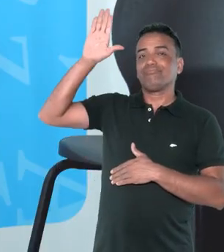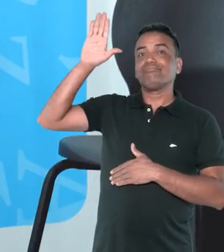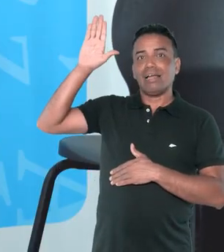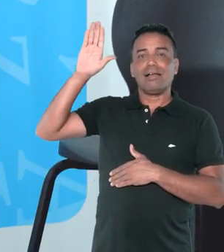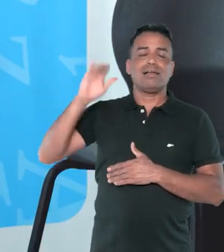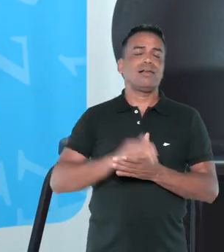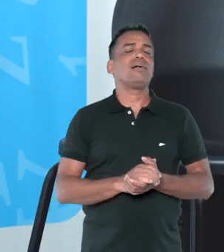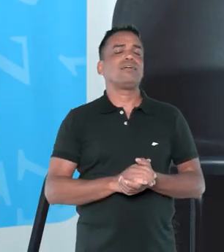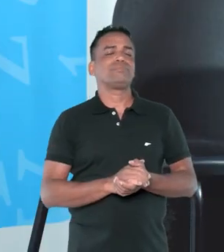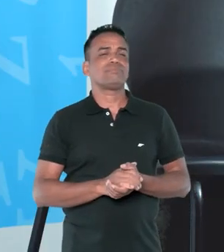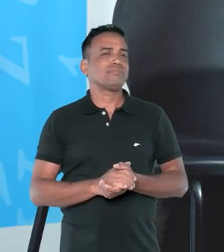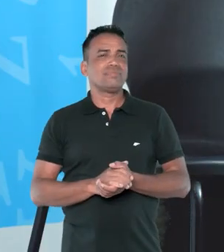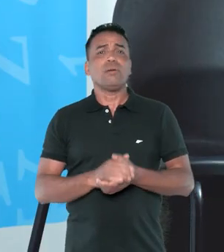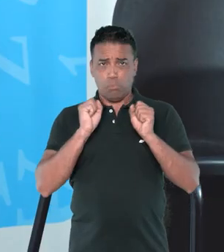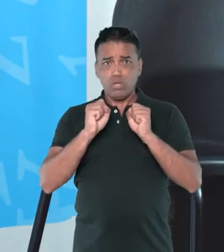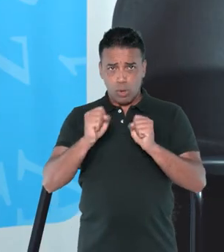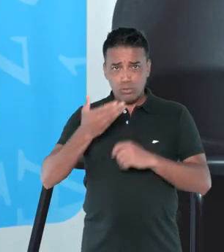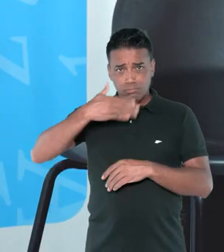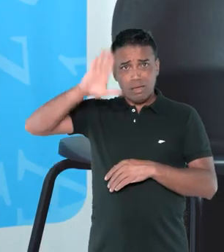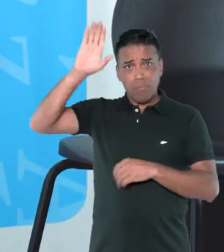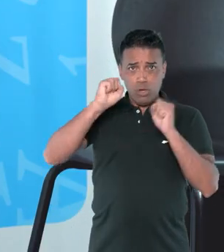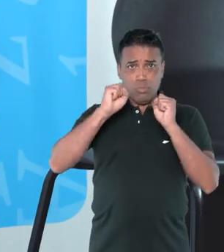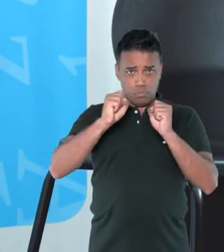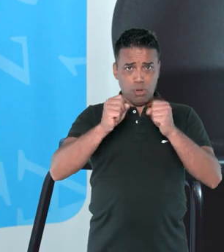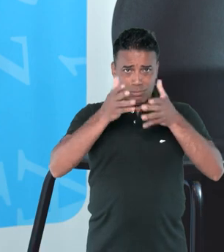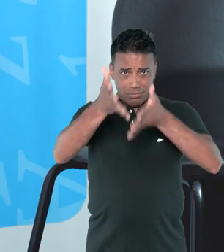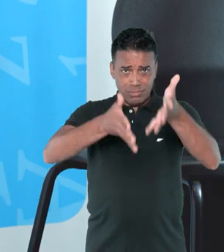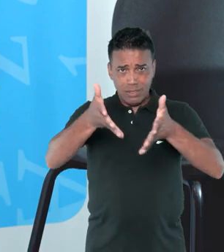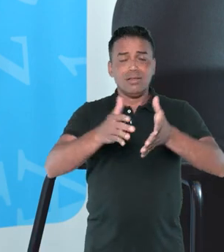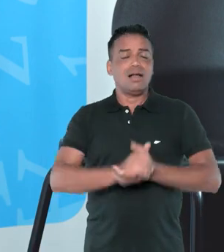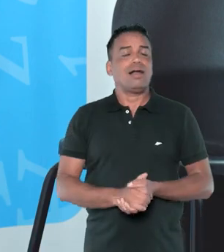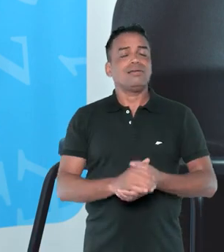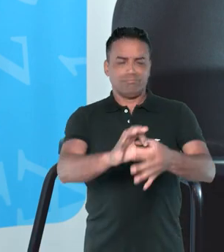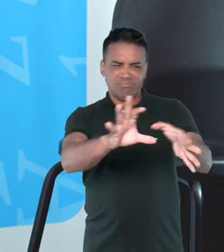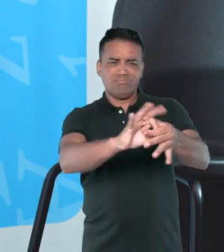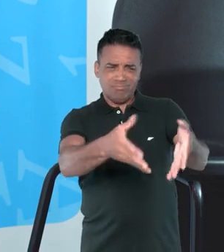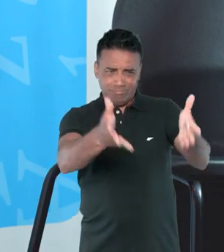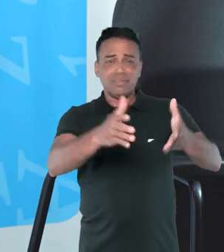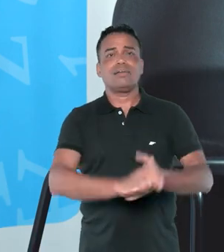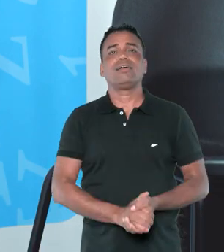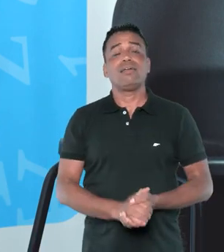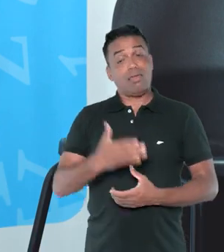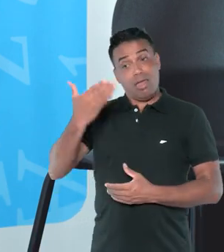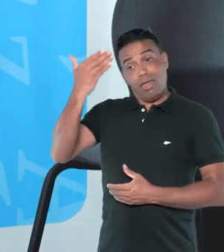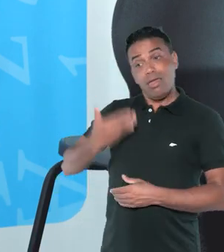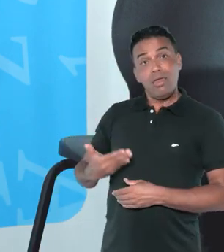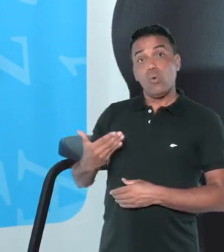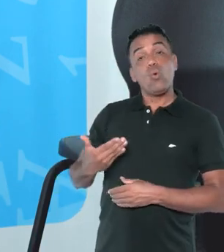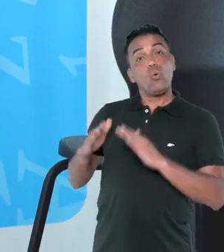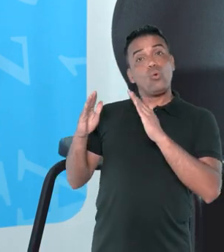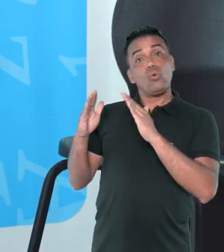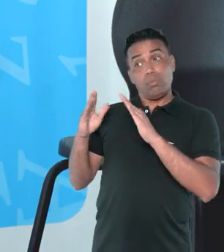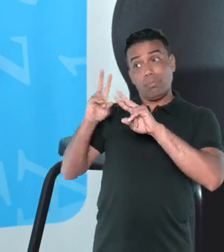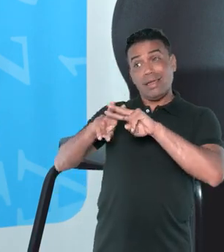E aí ele disse assim, ele ficou o tempo todo, posso falar, posso falar, posso falar, posso falar. Aí até que a gente deixou ele falar, ele disse, olha, eu